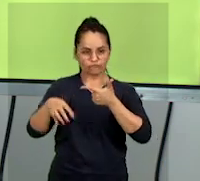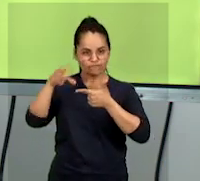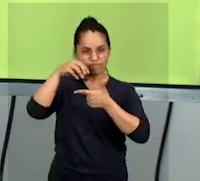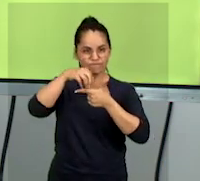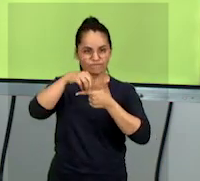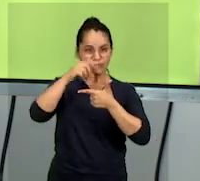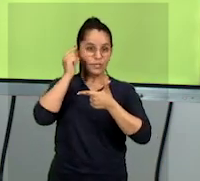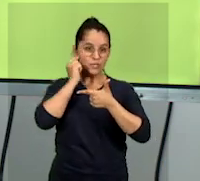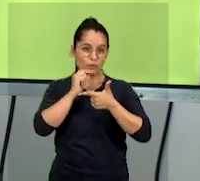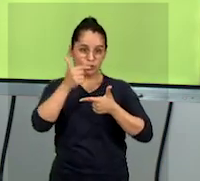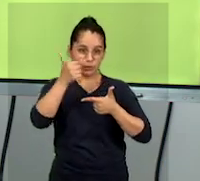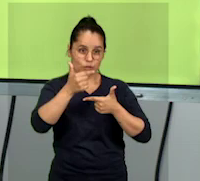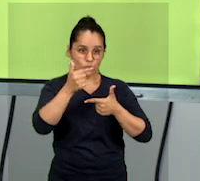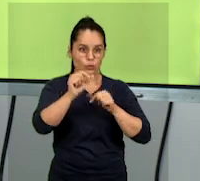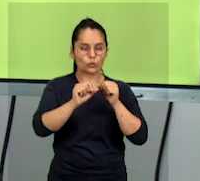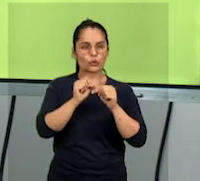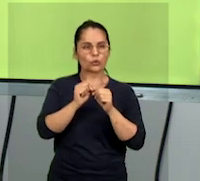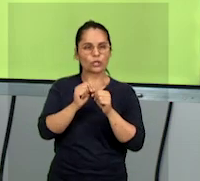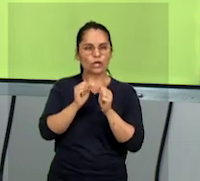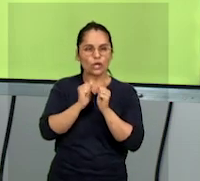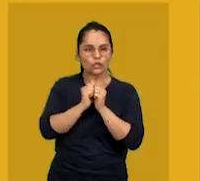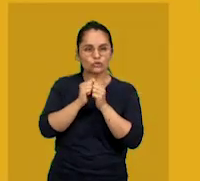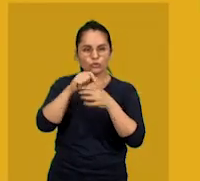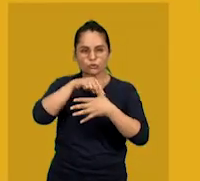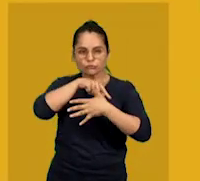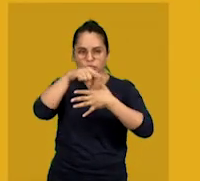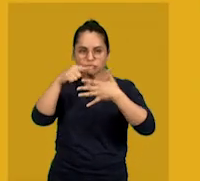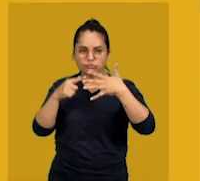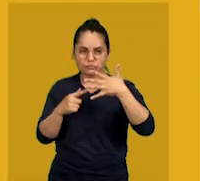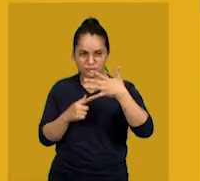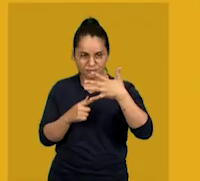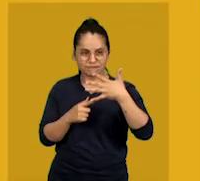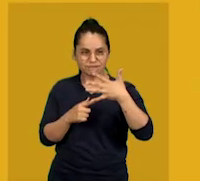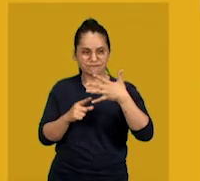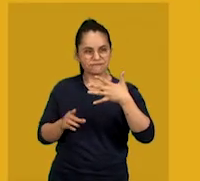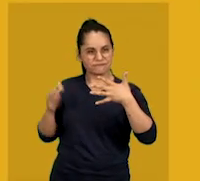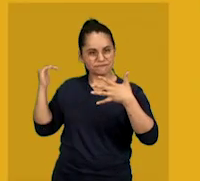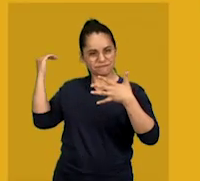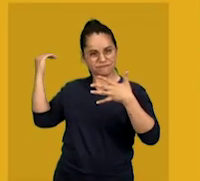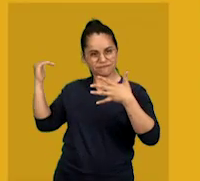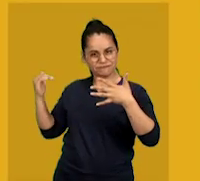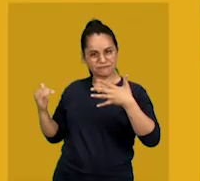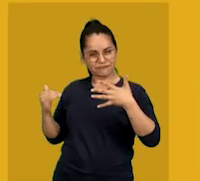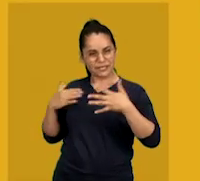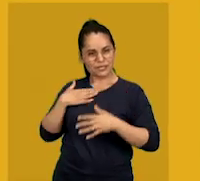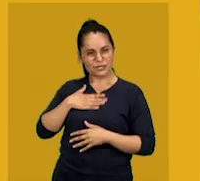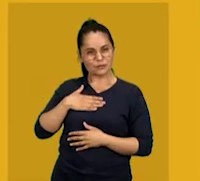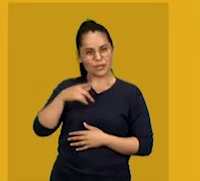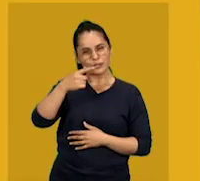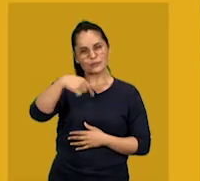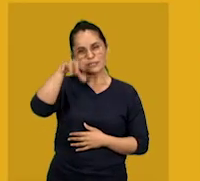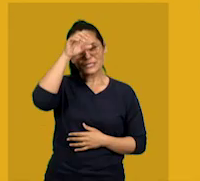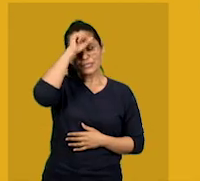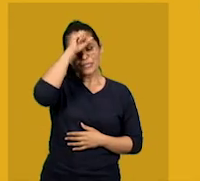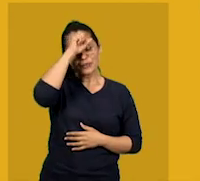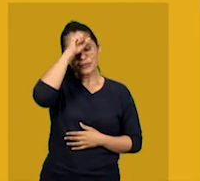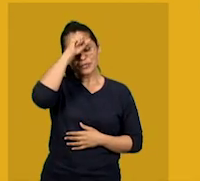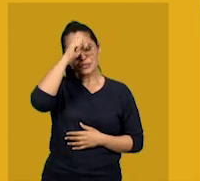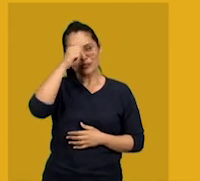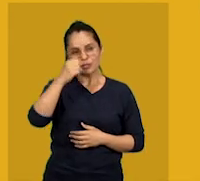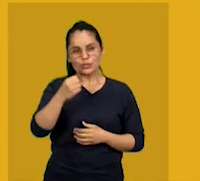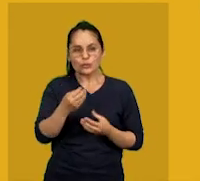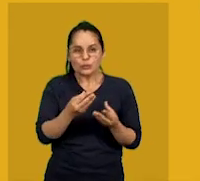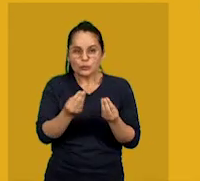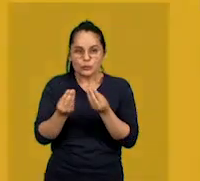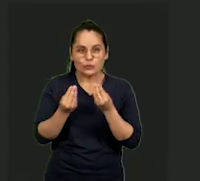Pedro II, trabalhando com esses 5 temas aqui. Então, espero que vocês tenham aprendido bastante